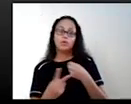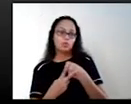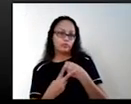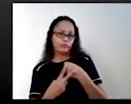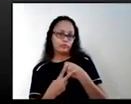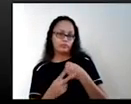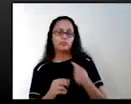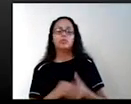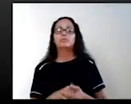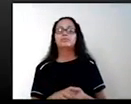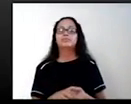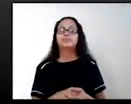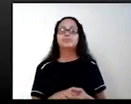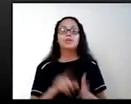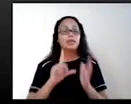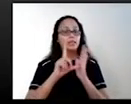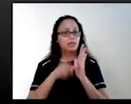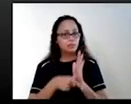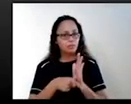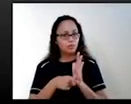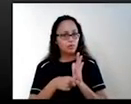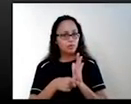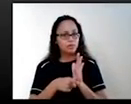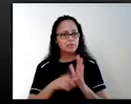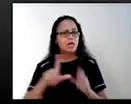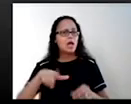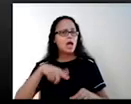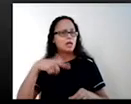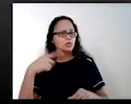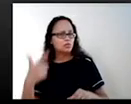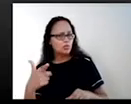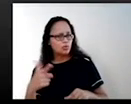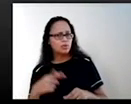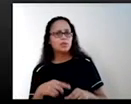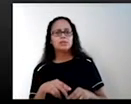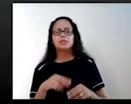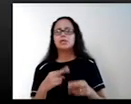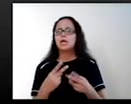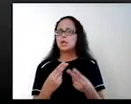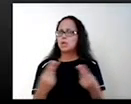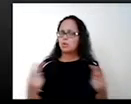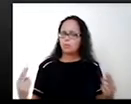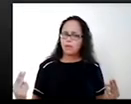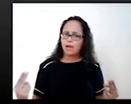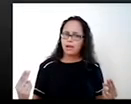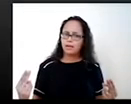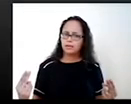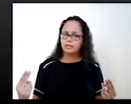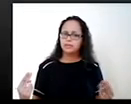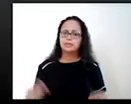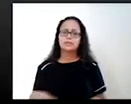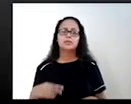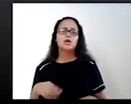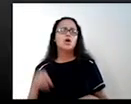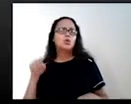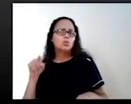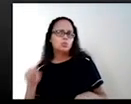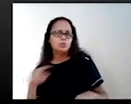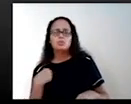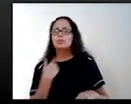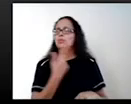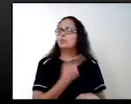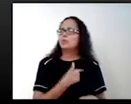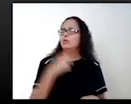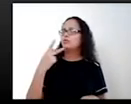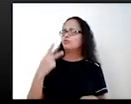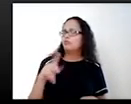o, vamos dizer, e depois as outras vão ser todas iguais. Tu, ele, nós, vós, eles, batuca. Então,